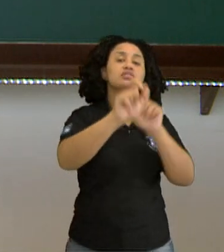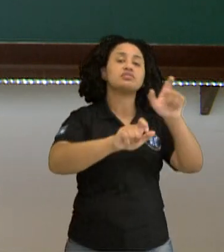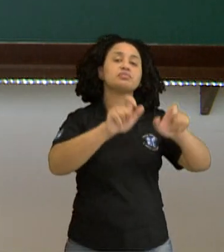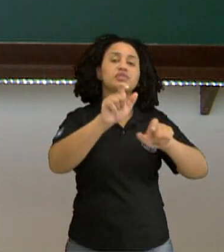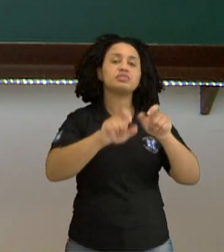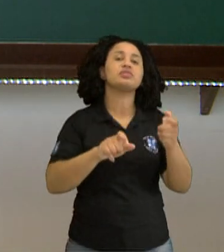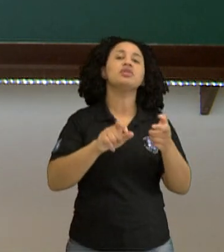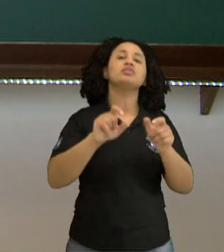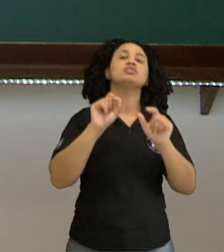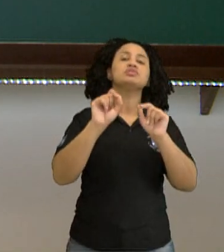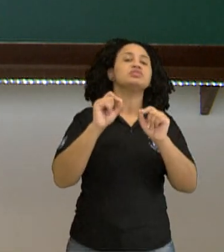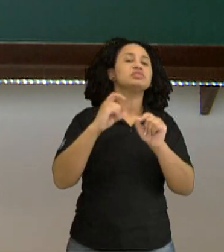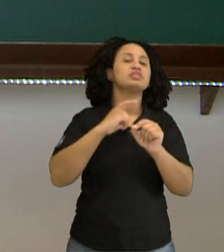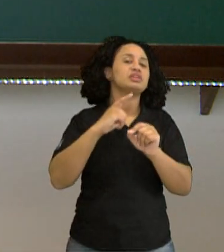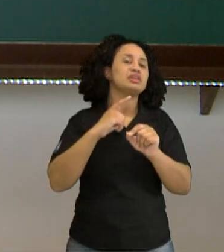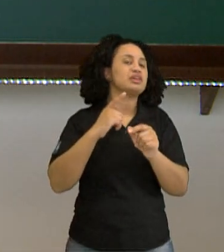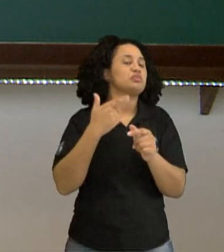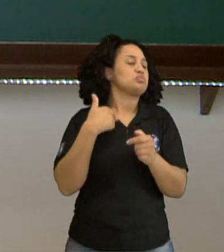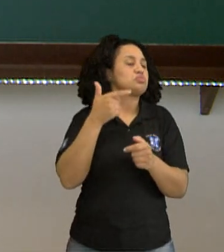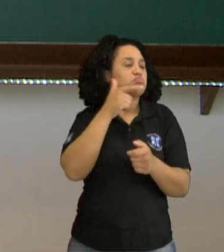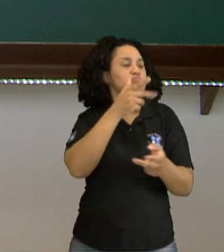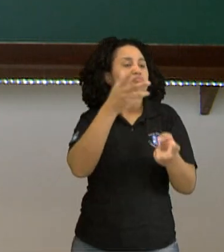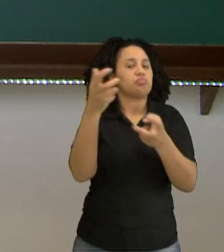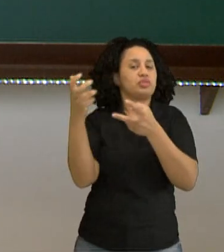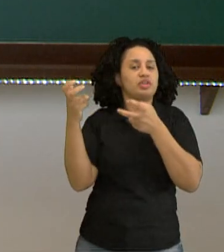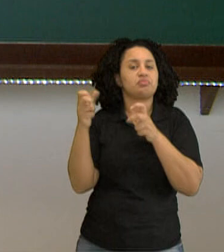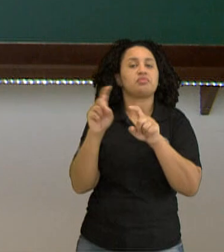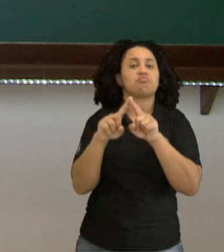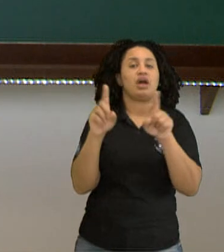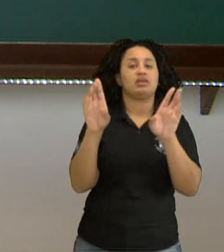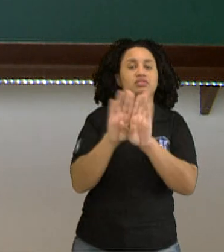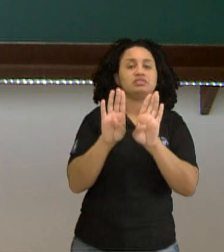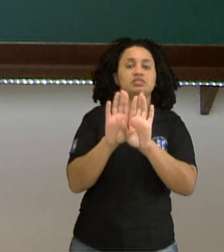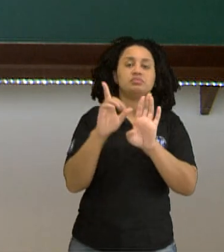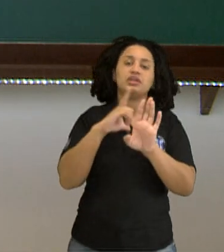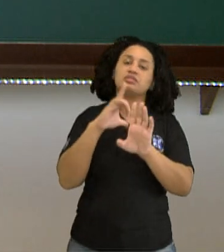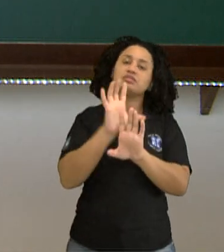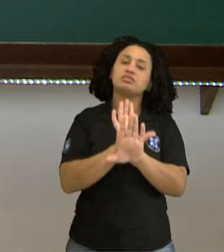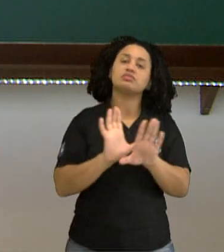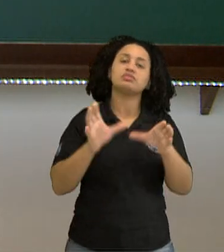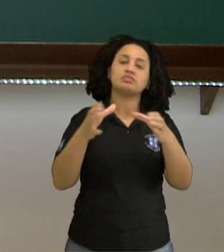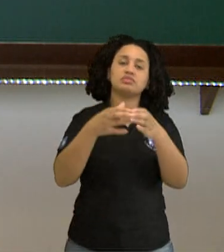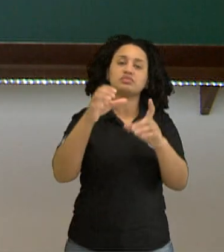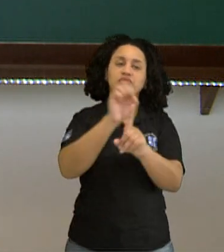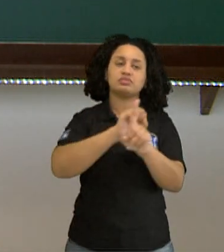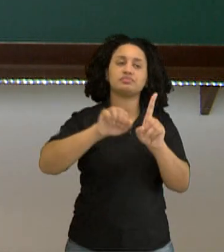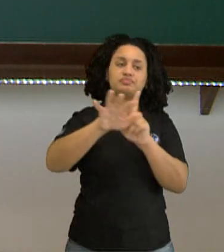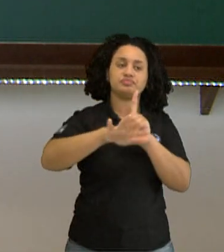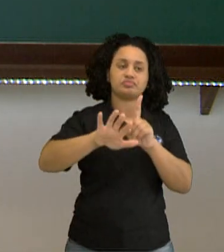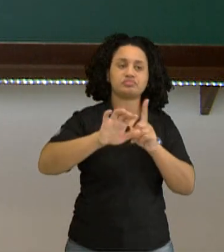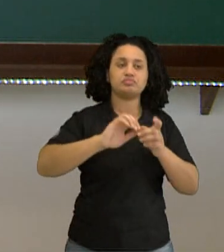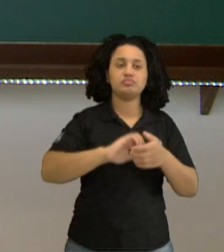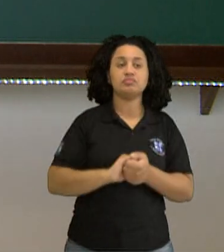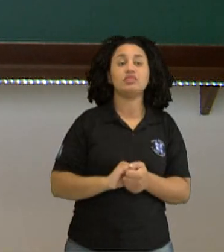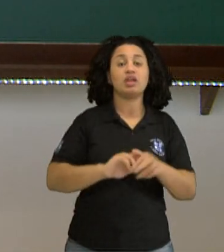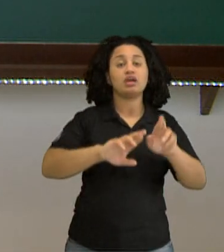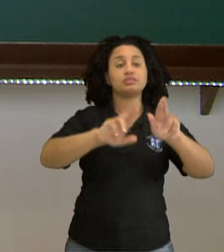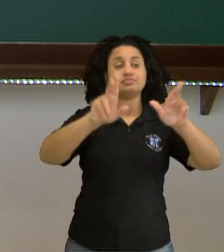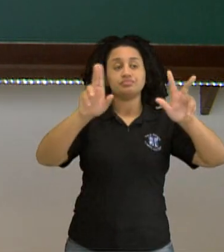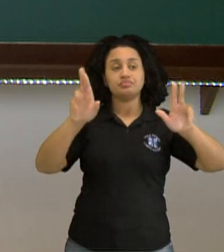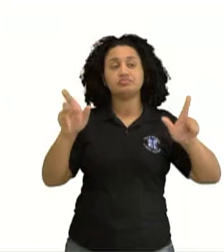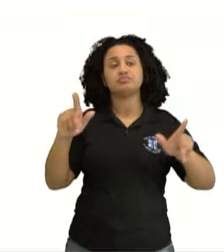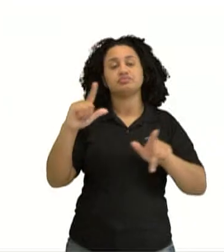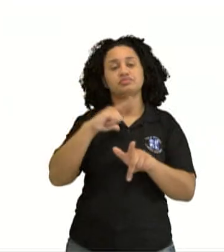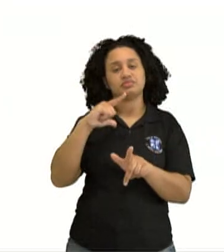muitas vezes passam despercebidos, mas fazem parte, né, do grande coletivo social. Diferenças internas